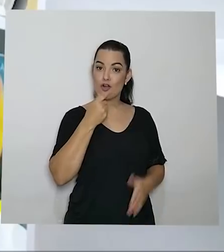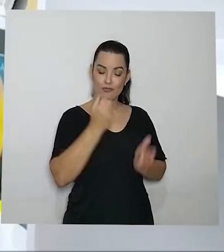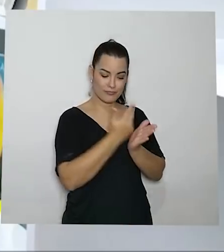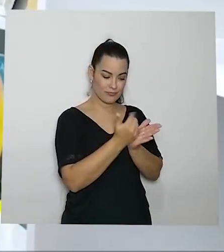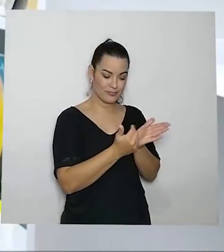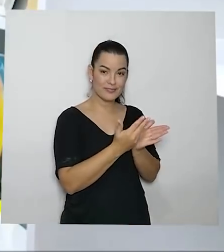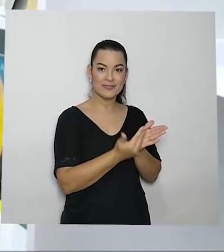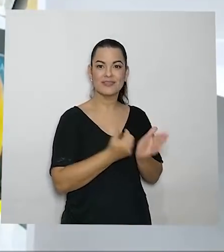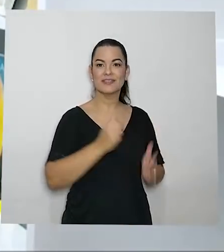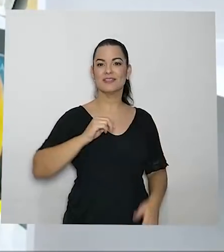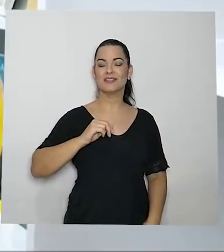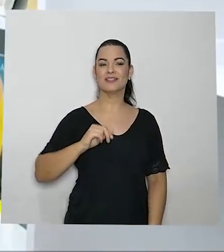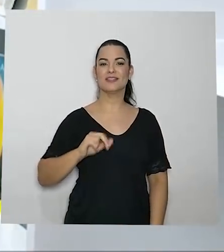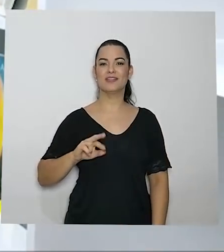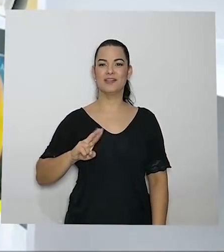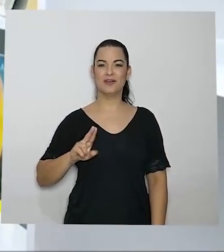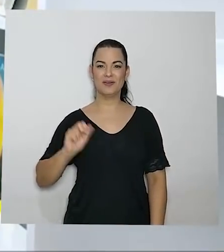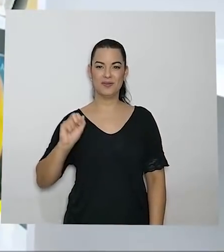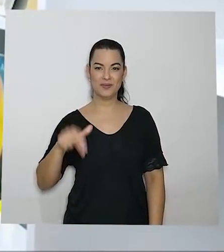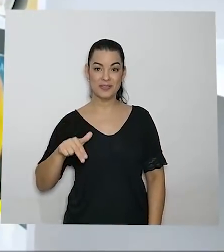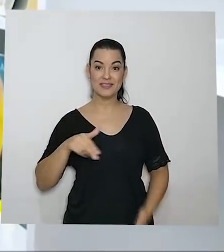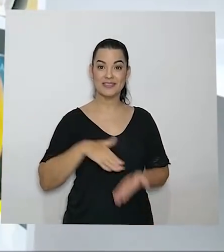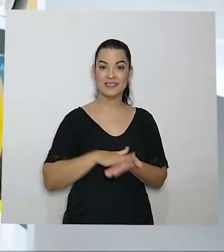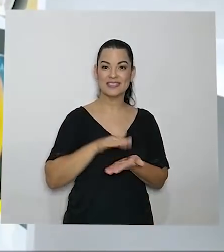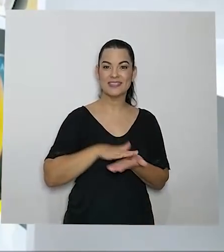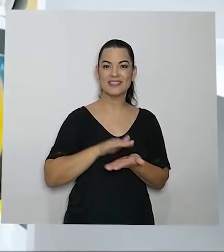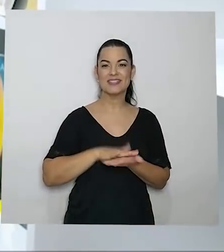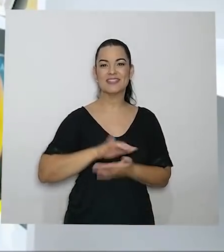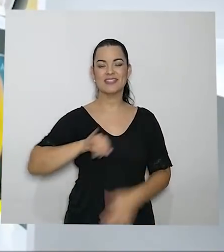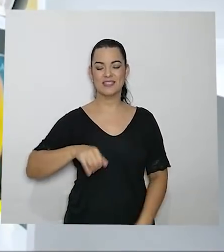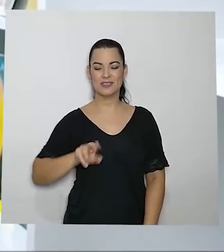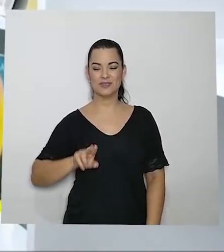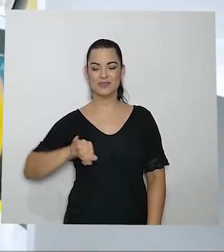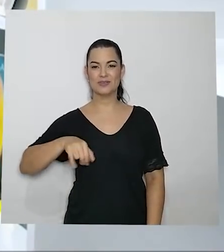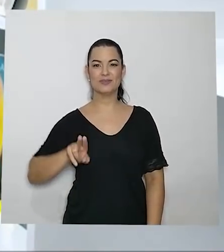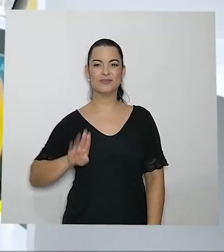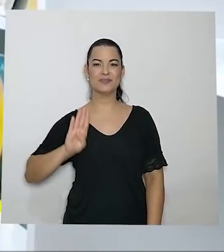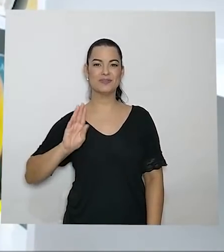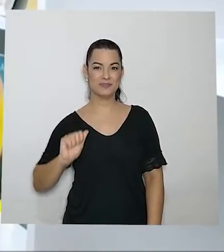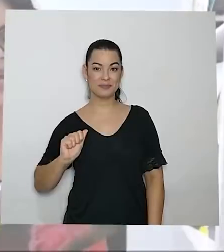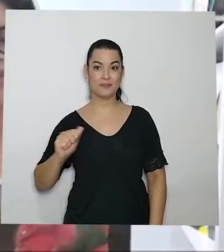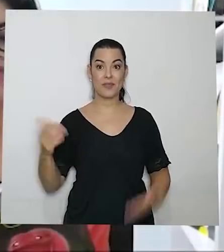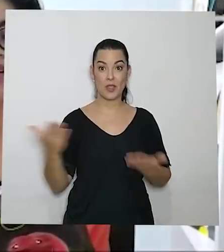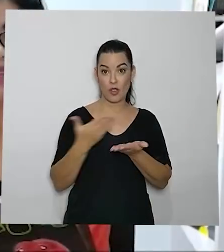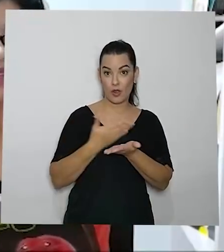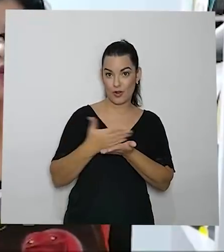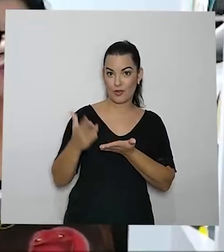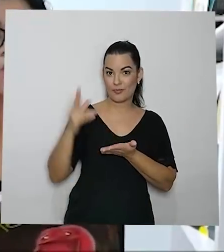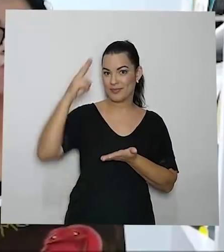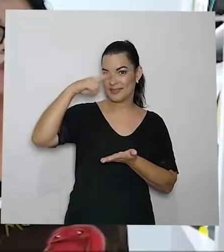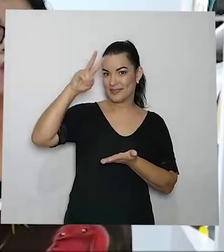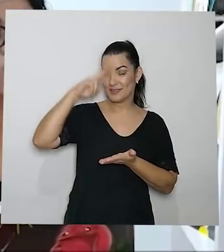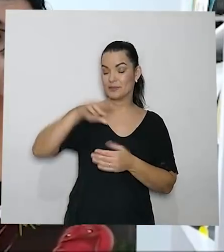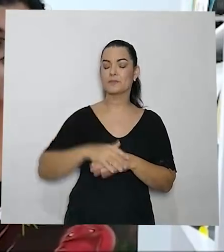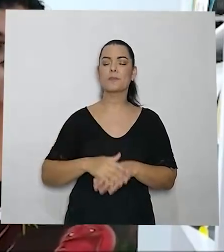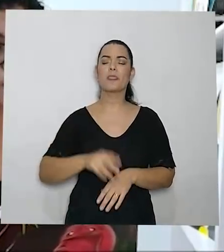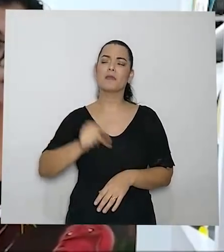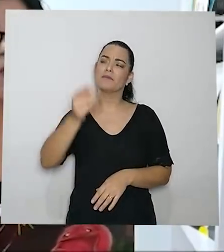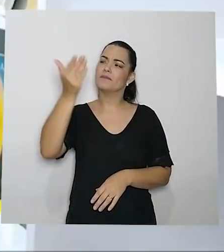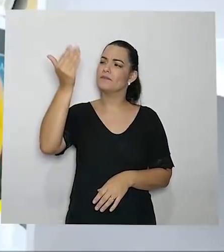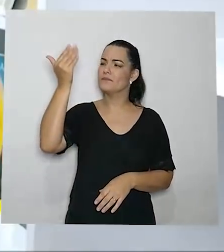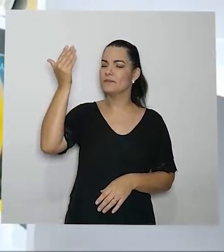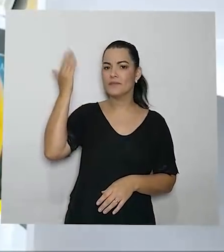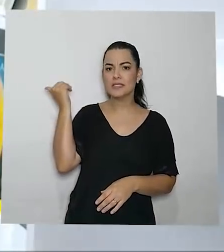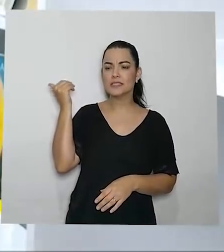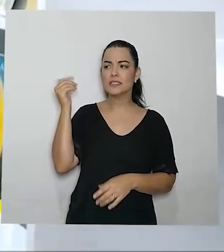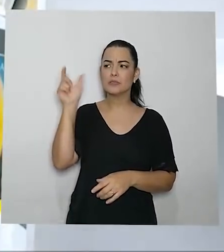Jujuba. Nós vamos começar ouvindo a leitura deste livro. Era uma vez um bicho medonho